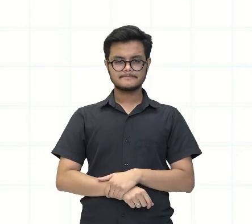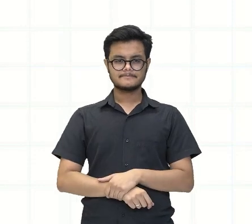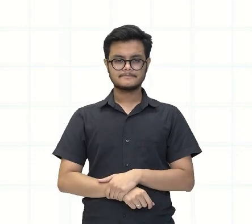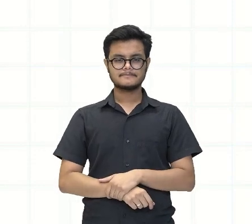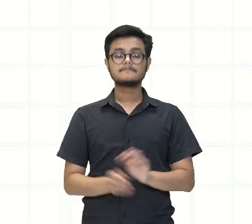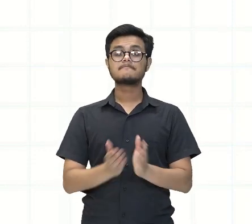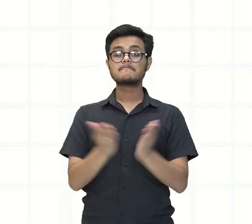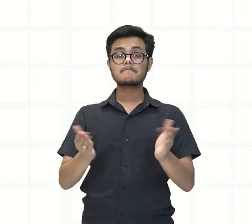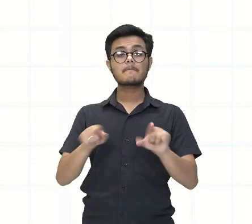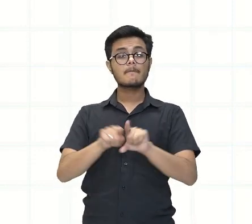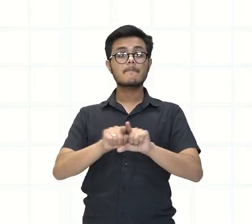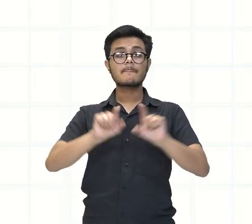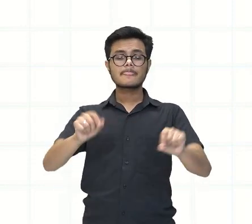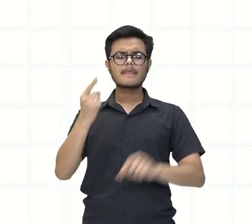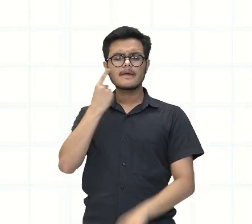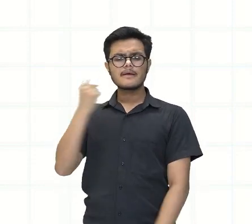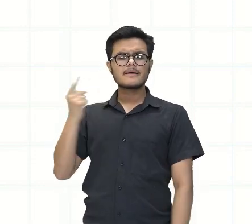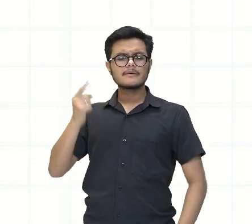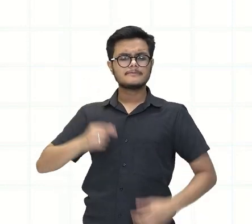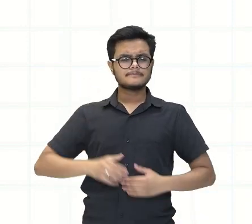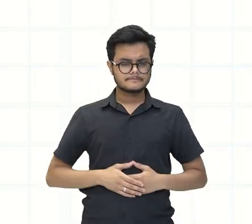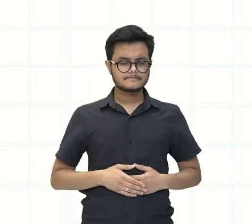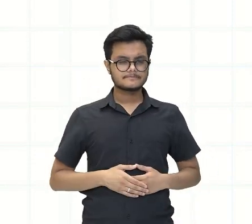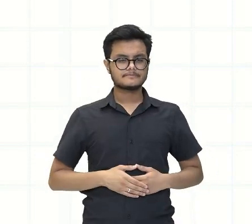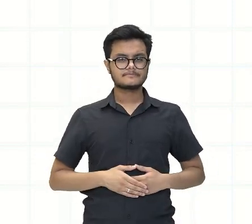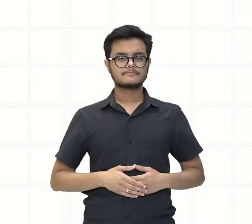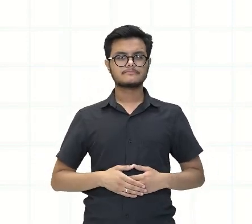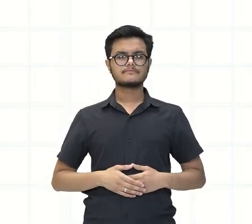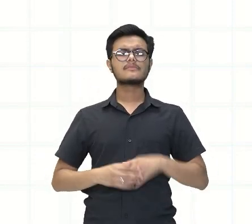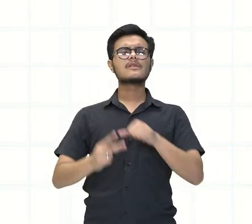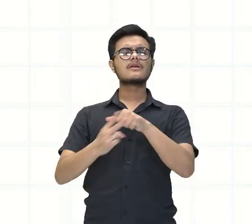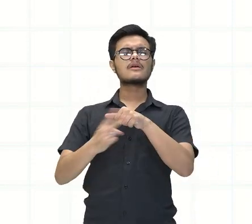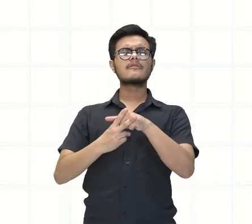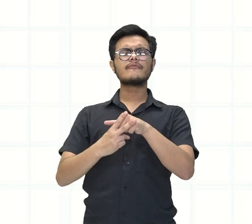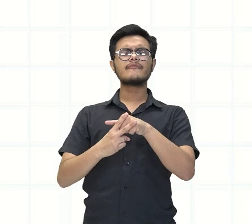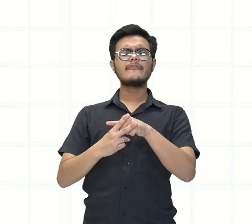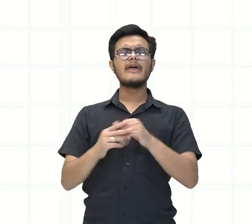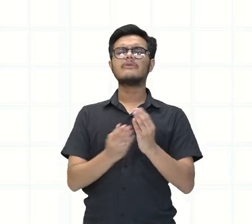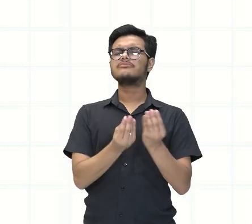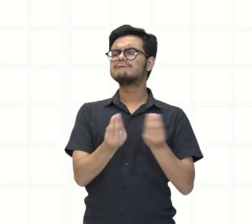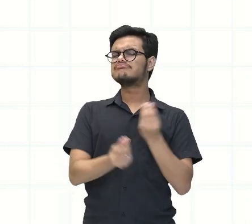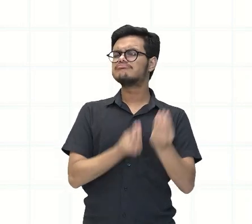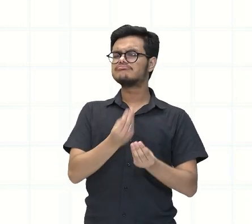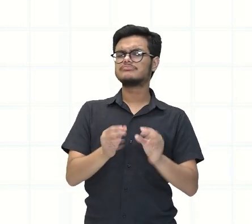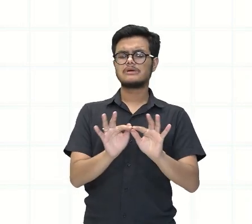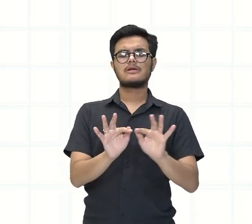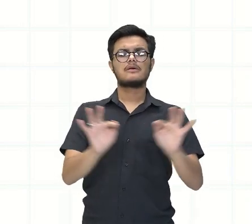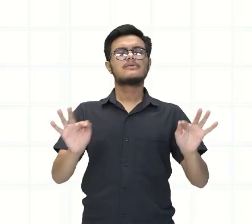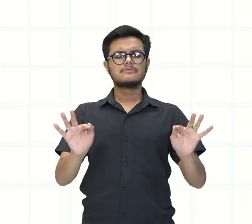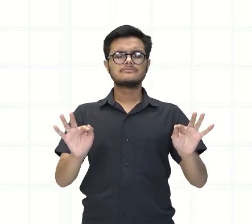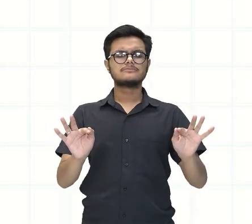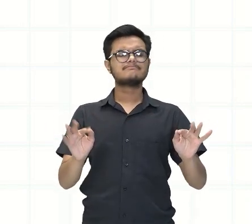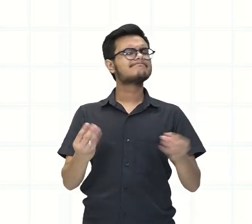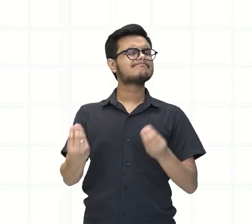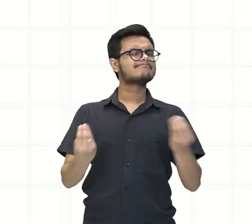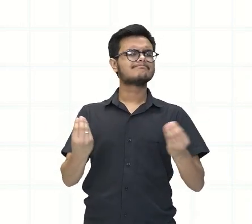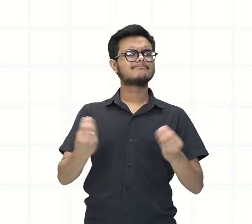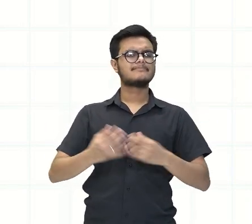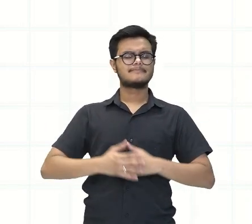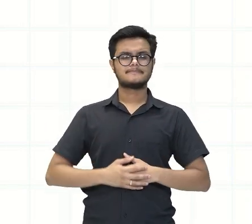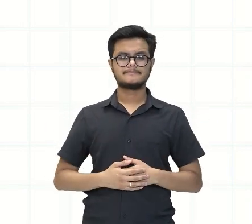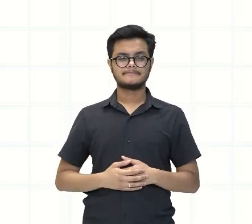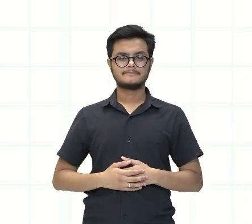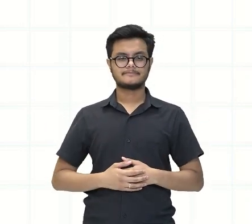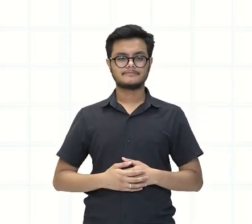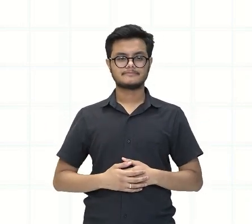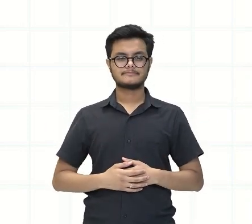Então, agora, vamos observar o verbo na estrutura da sentença, né? Então, como é que ele opera nessa sentença de fato?